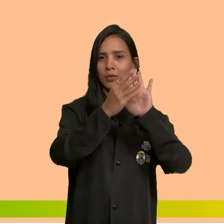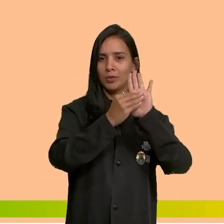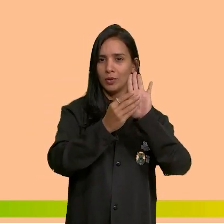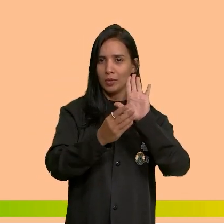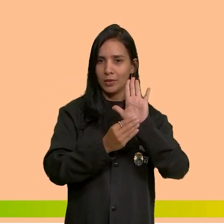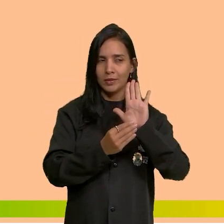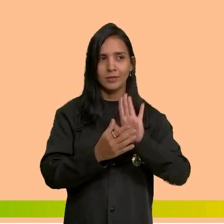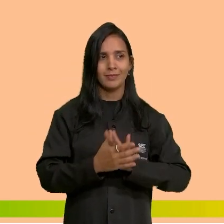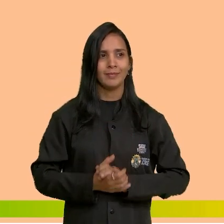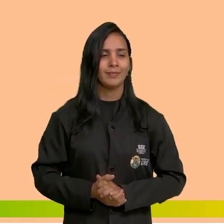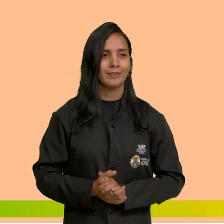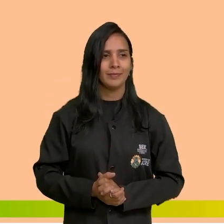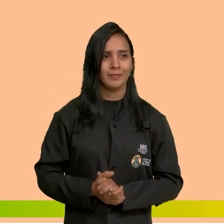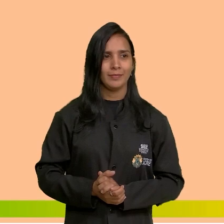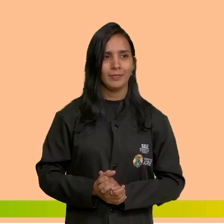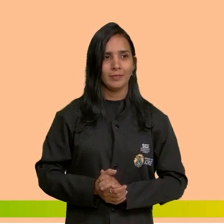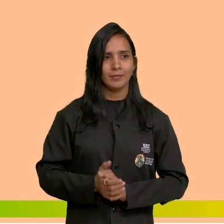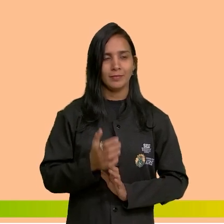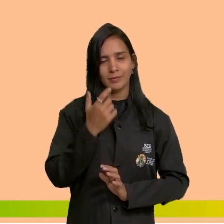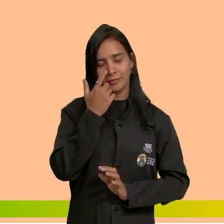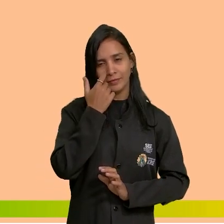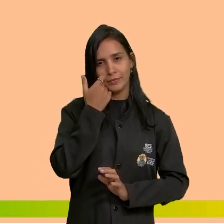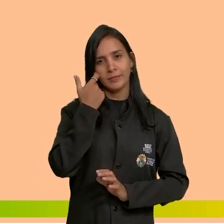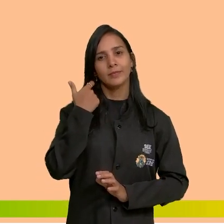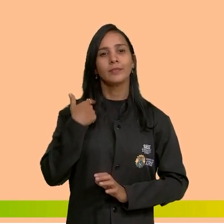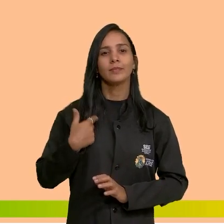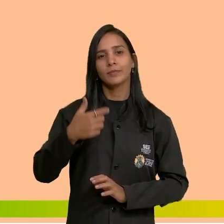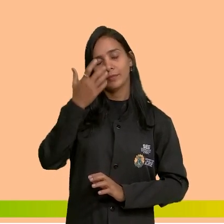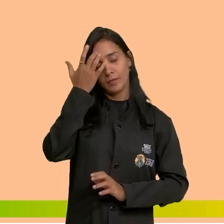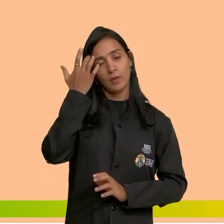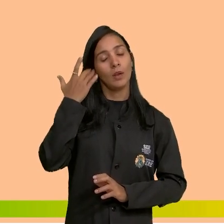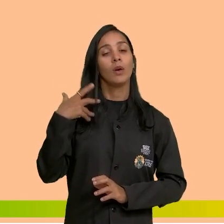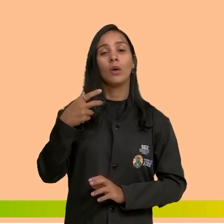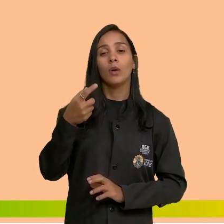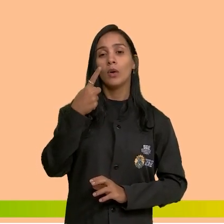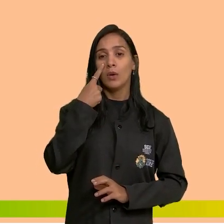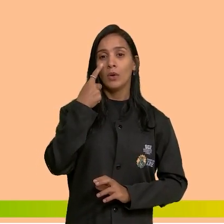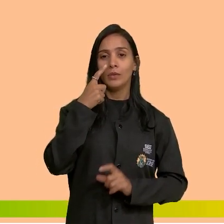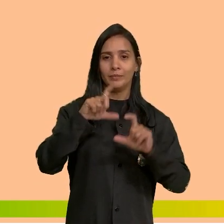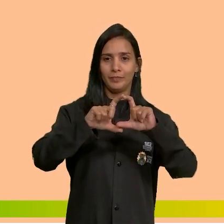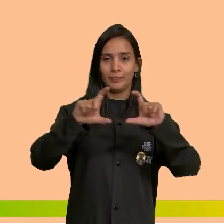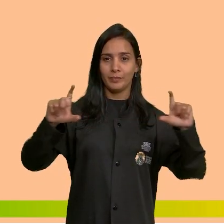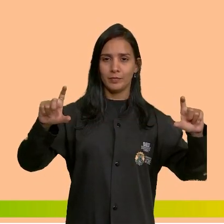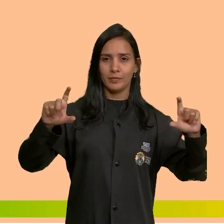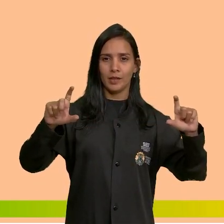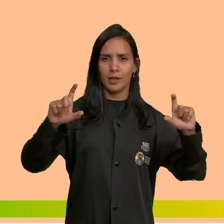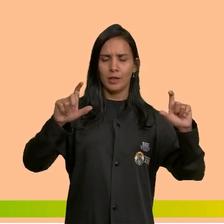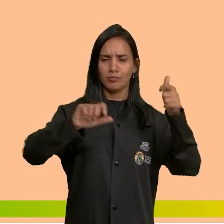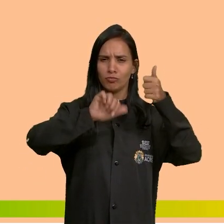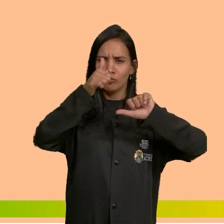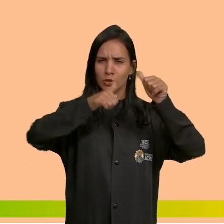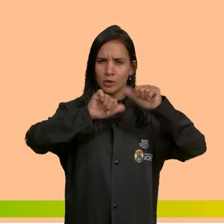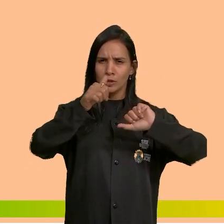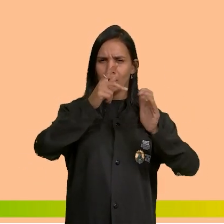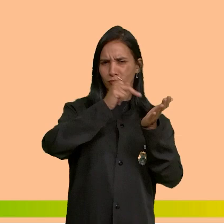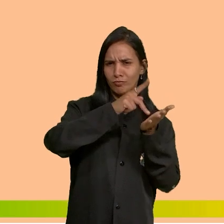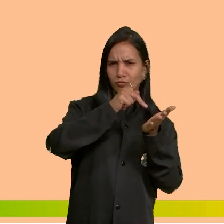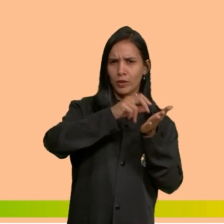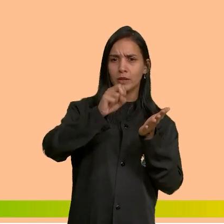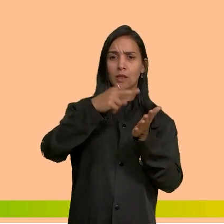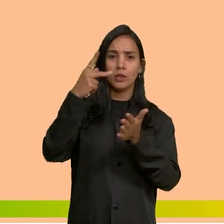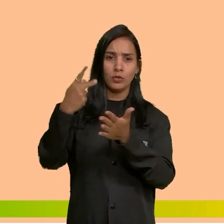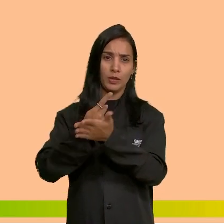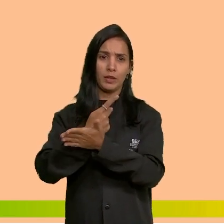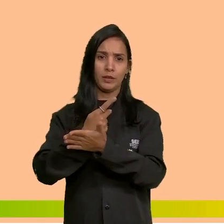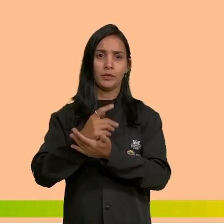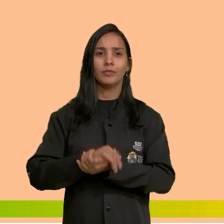uma afirmação, a qual nós vamos analisar se ela é verdadeira ou falso. O teatro teve